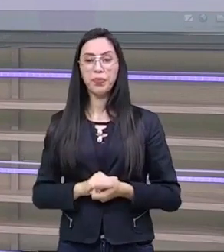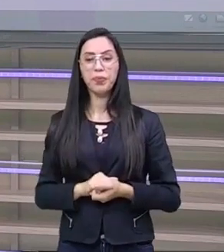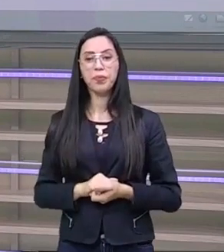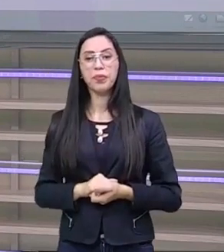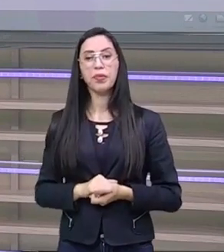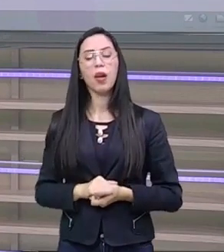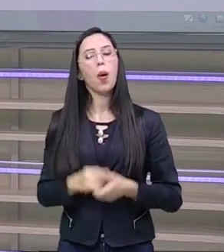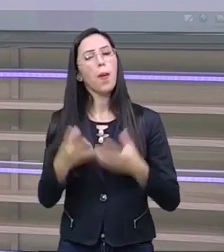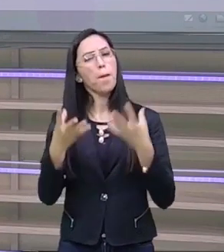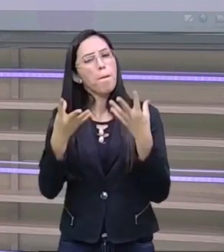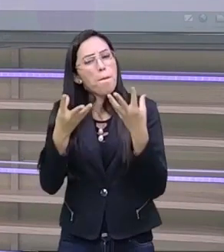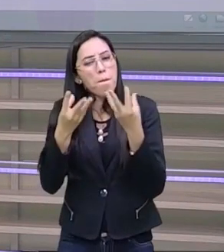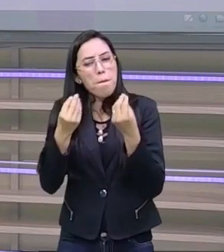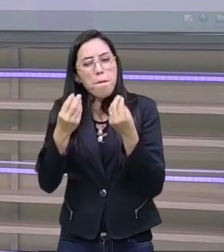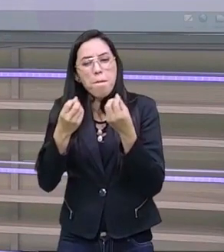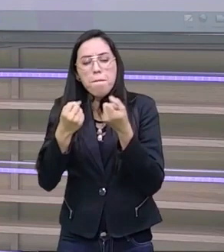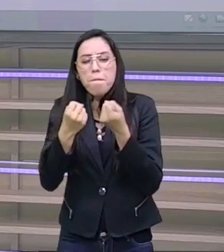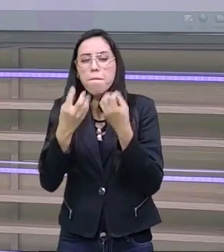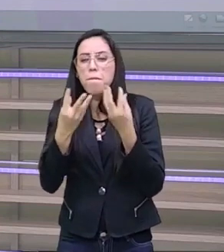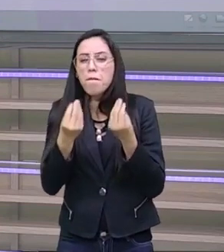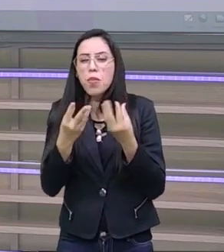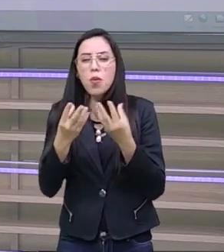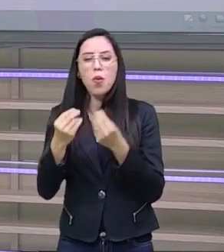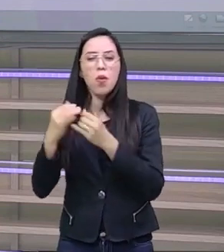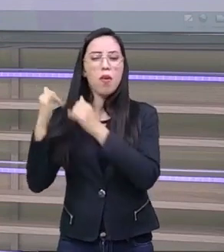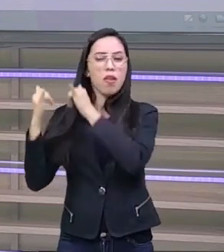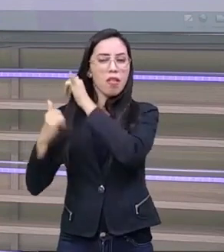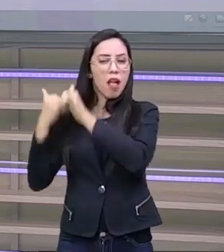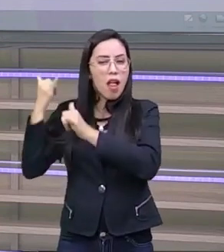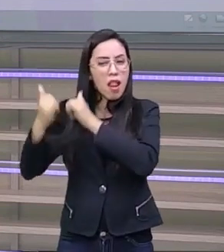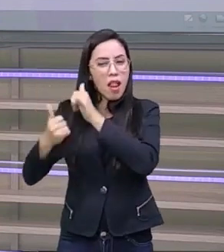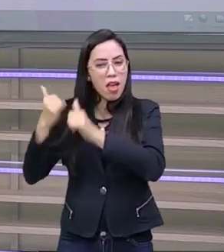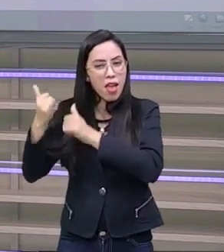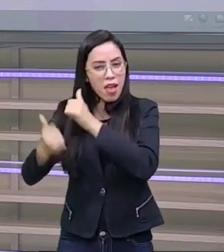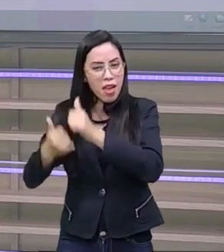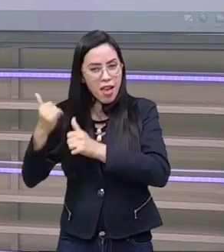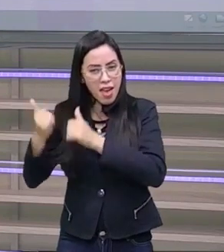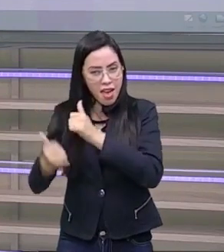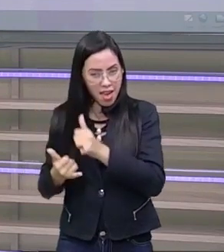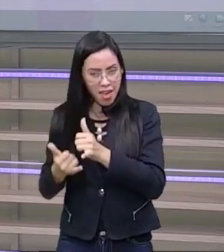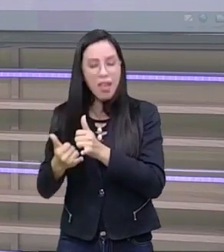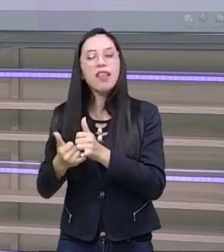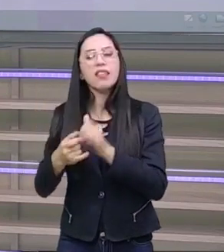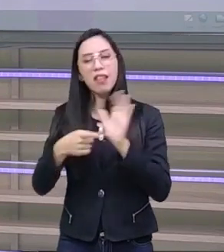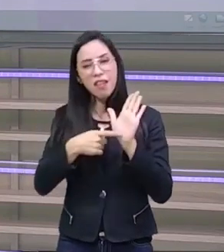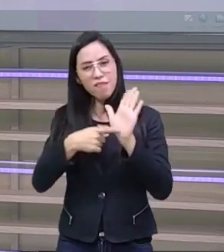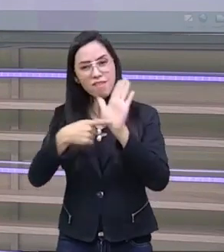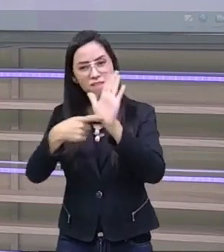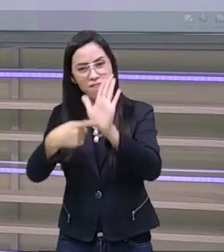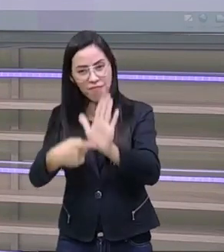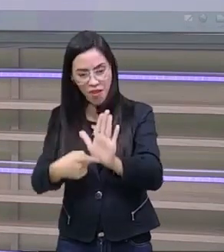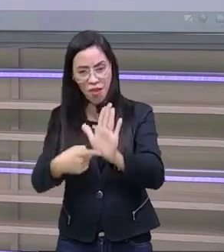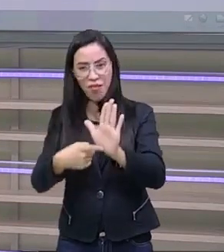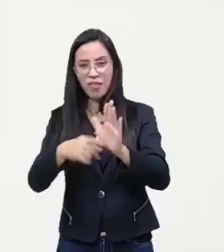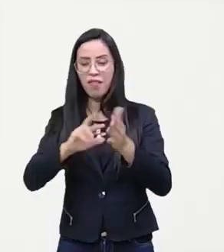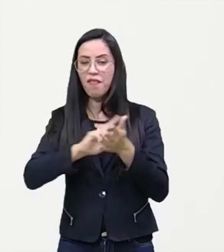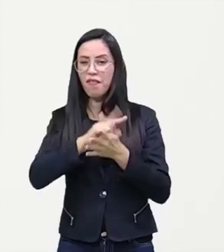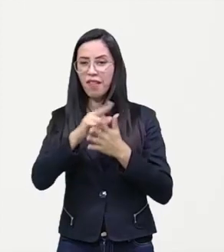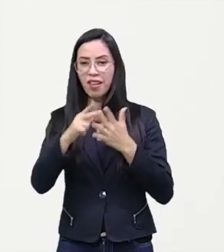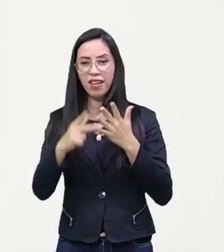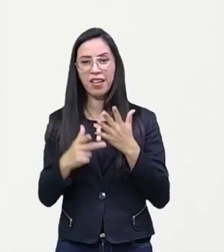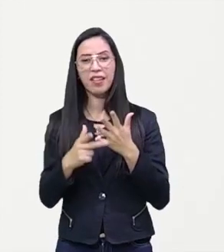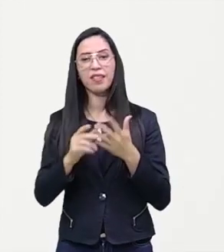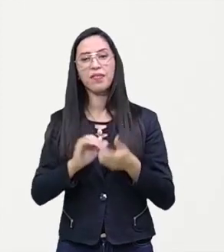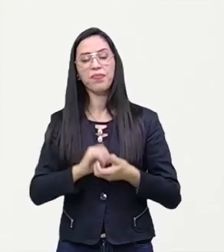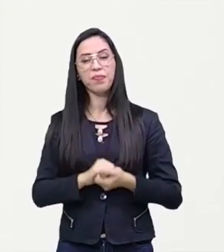quantas lendas eles apresentam ali naquele festival, não é verdade? O Curupira, dentre outros, tá certo? Vamos para a próxima